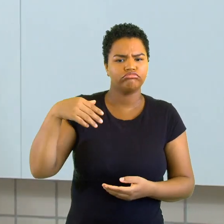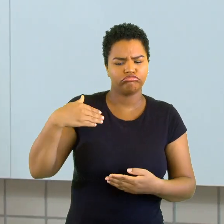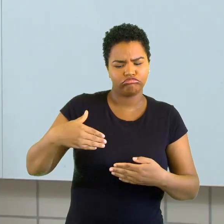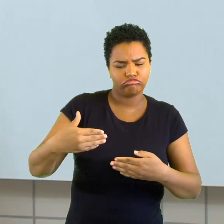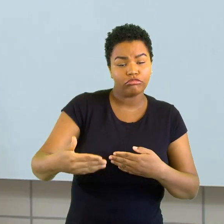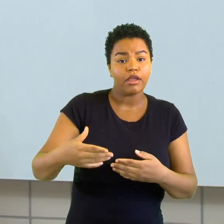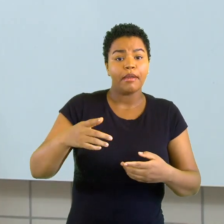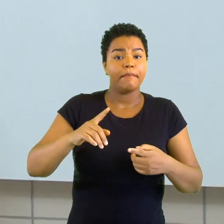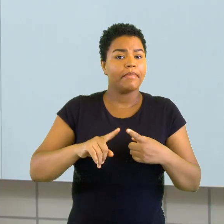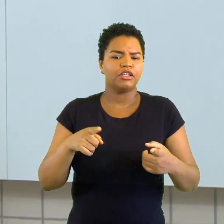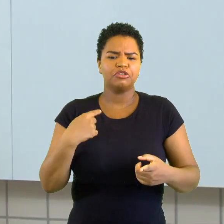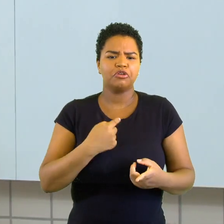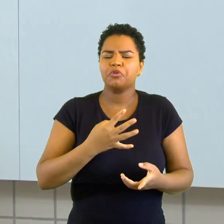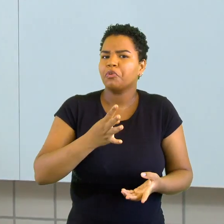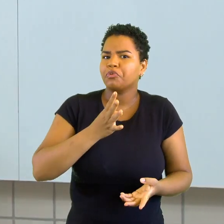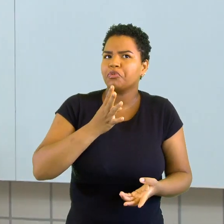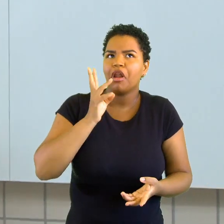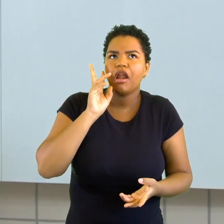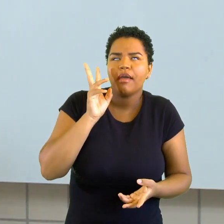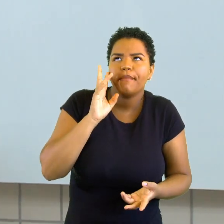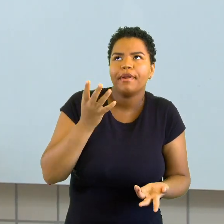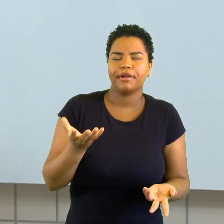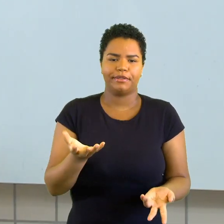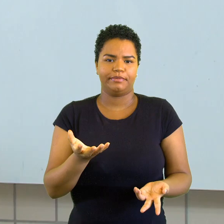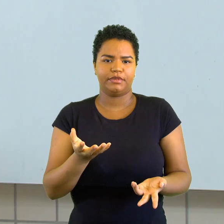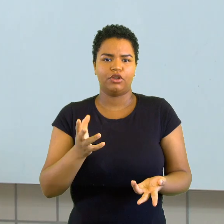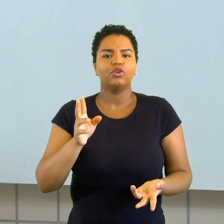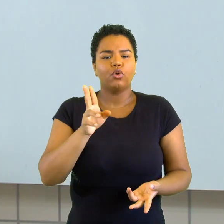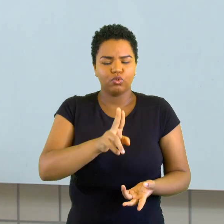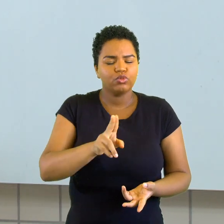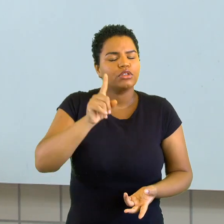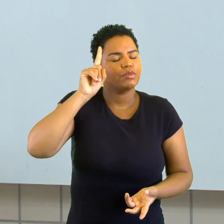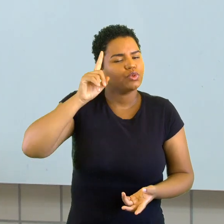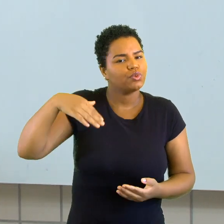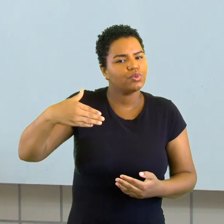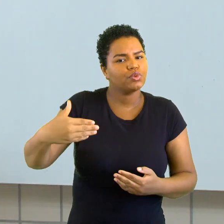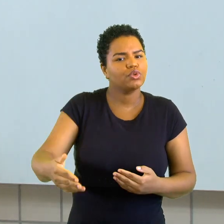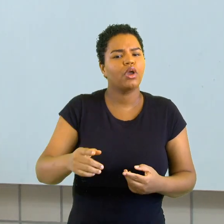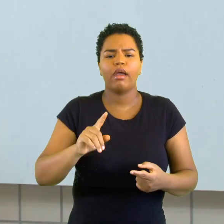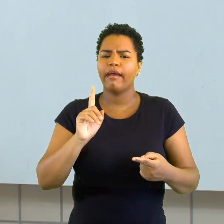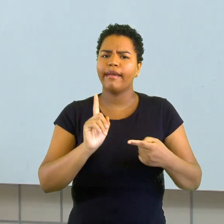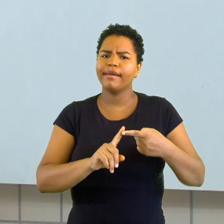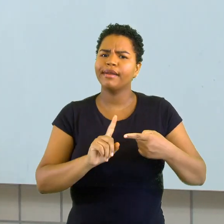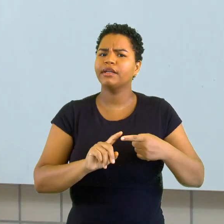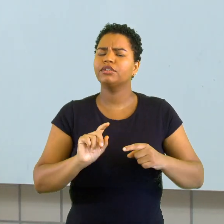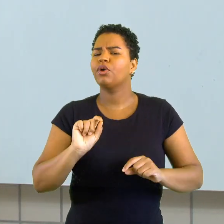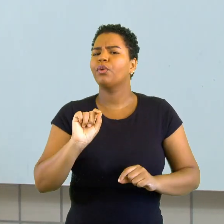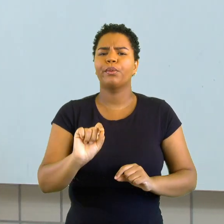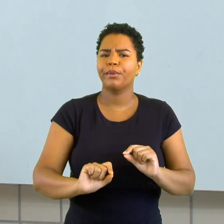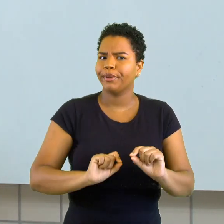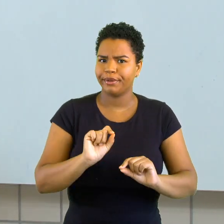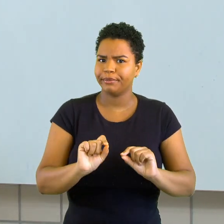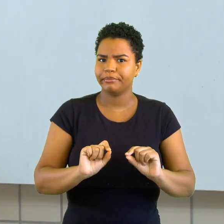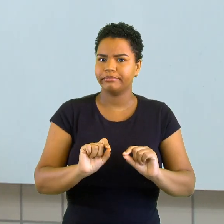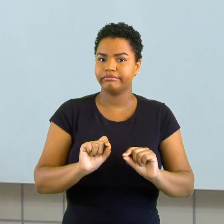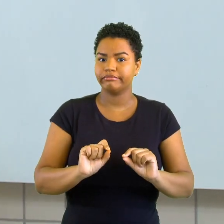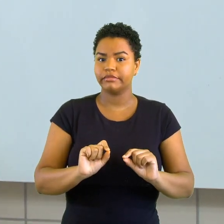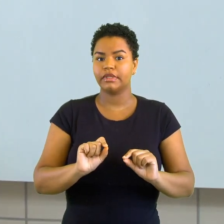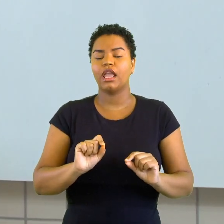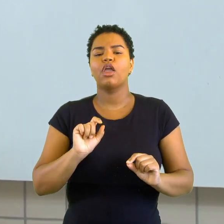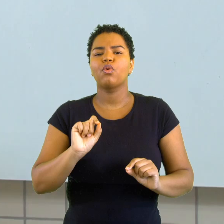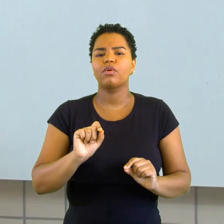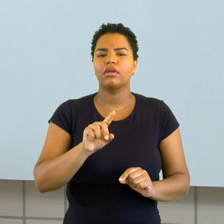a utilização dela no nosso dia a dia. O que se trata a técnica skim? Skim significa